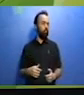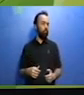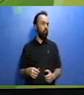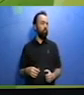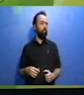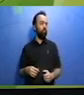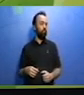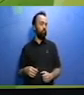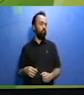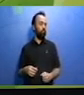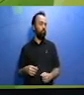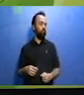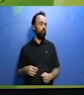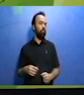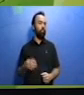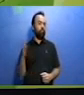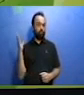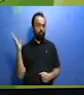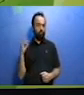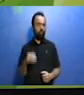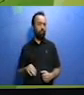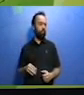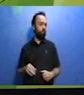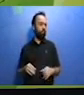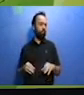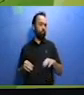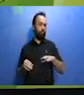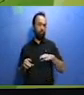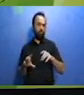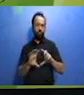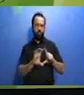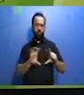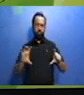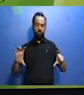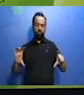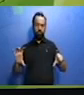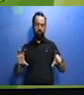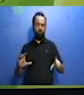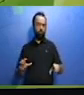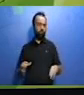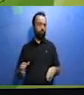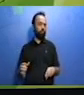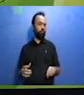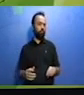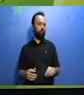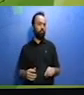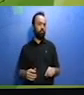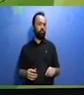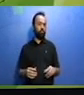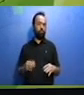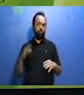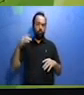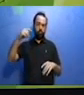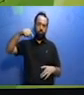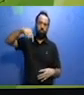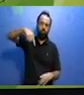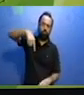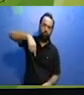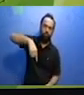foi pedida ajuda. O pré-sal é uma camada, é uma reserva de petróleo que fica muito